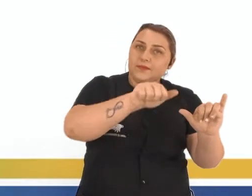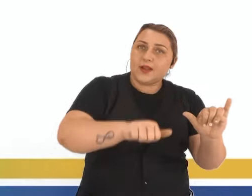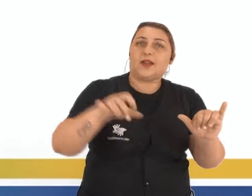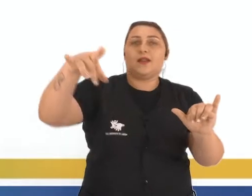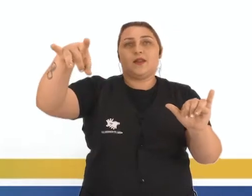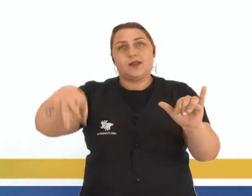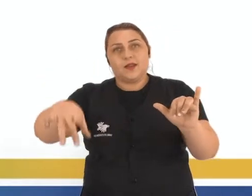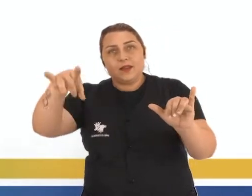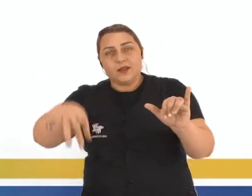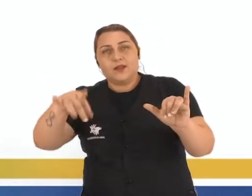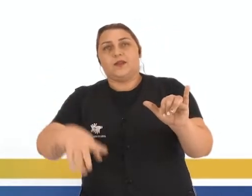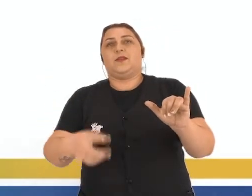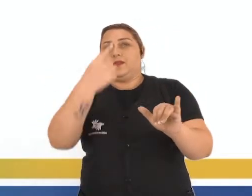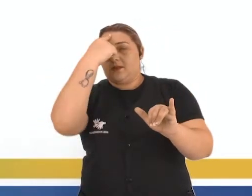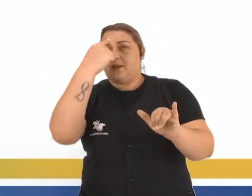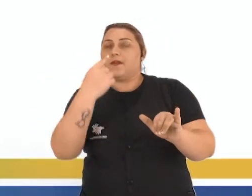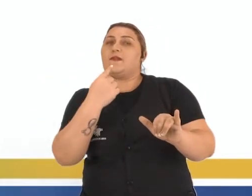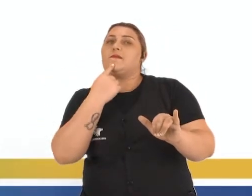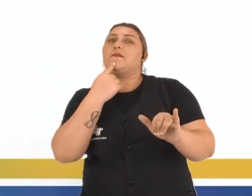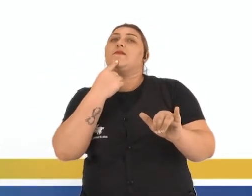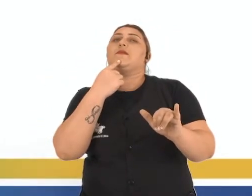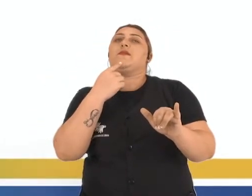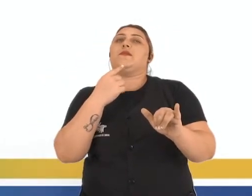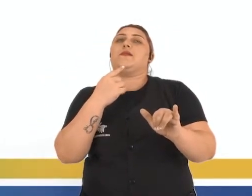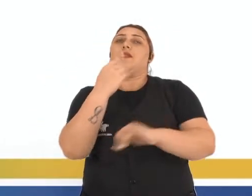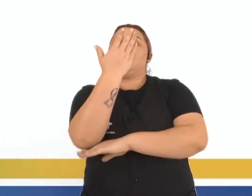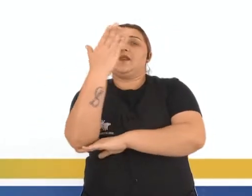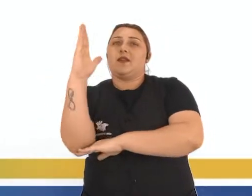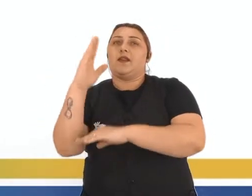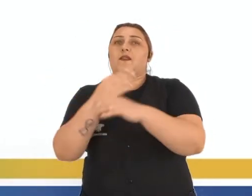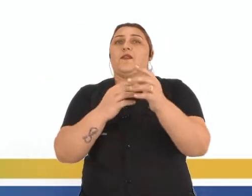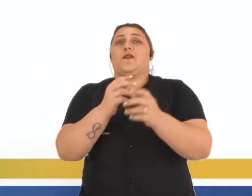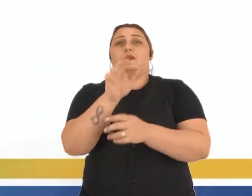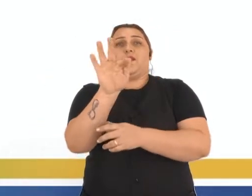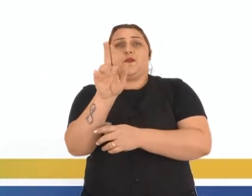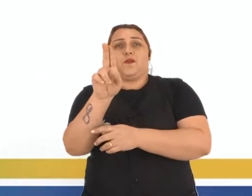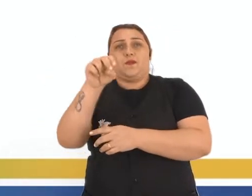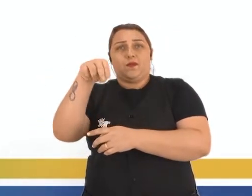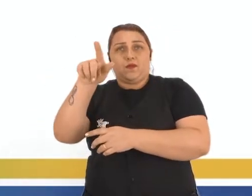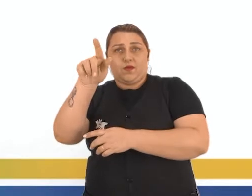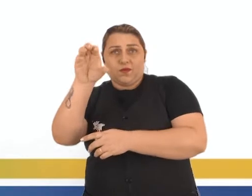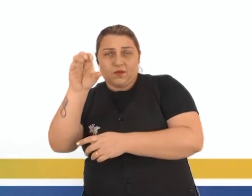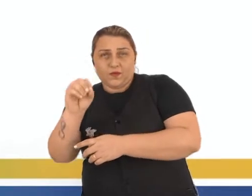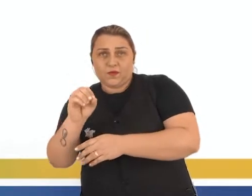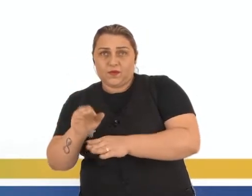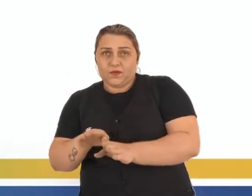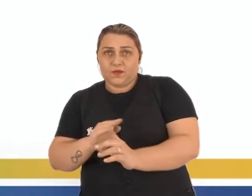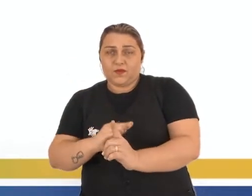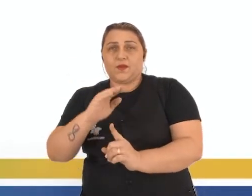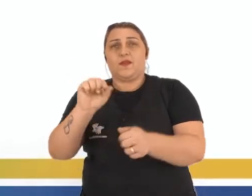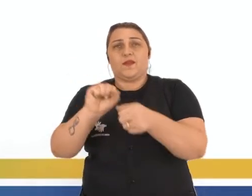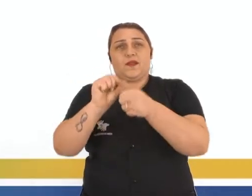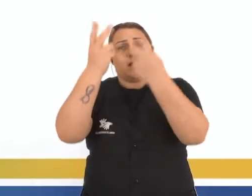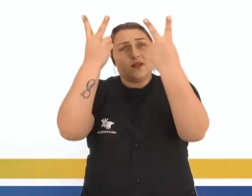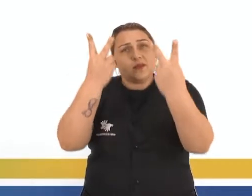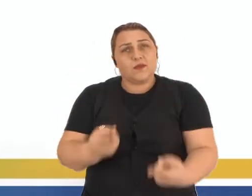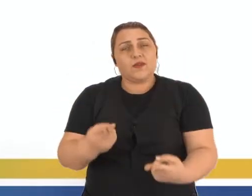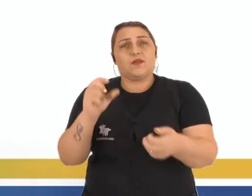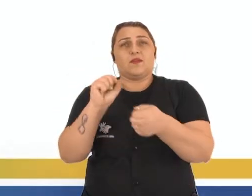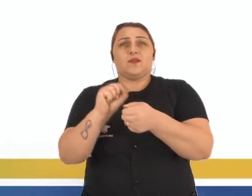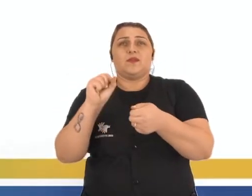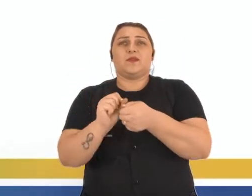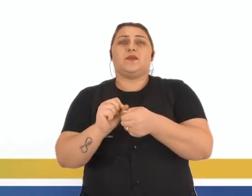última imagem, a gente observa fungos, cogumelos, crescendo num tronco, e eles ali estão fazendo a mesma coisa que eles fazem com